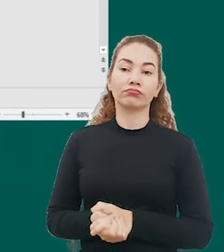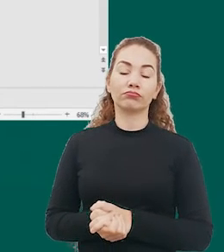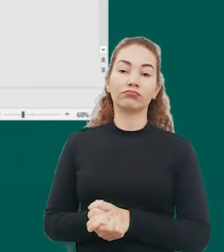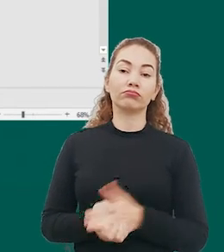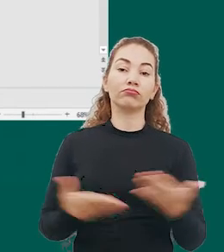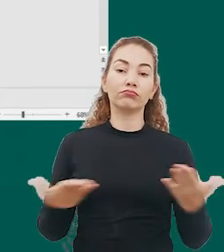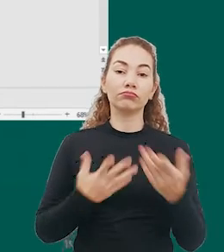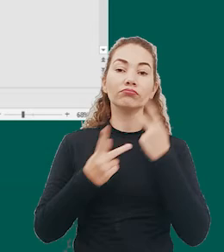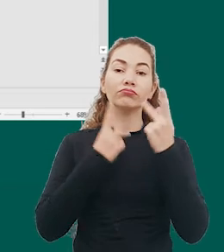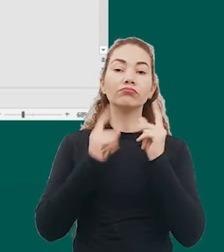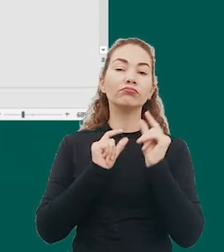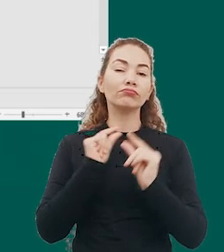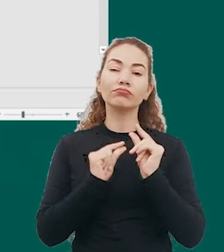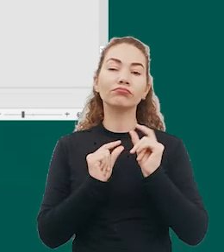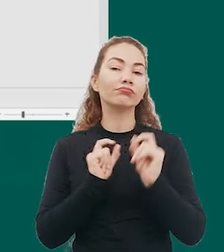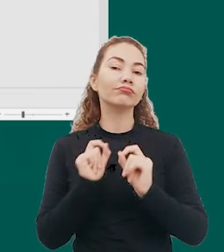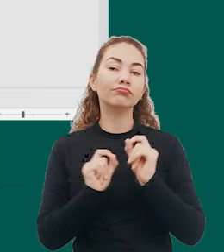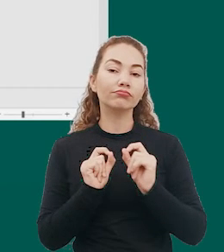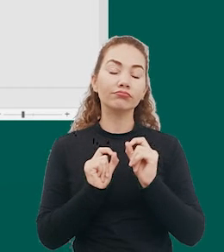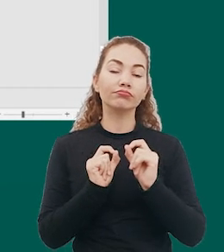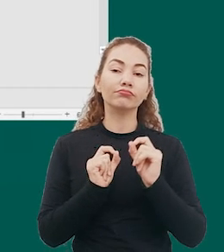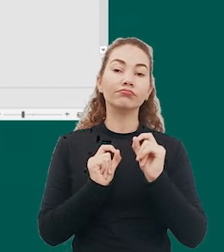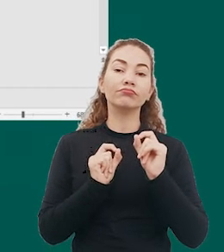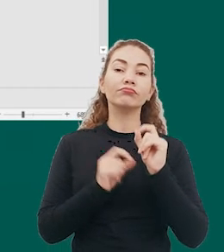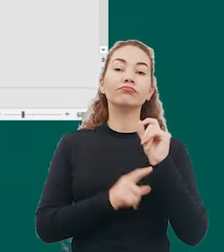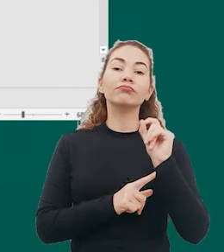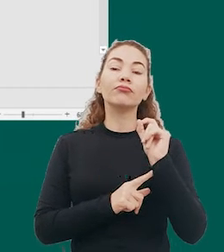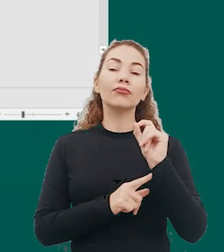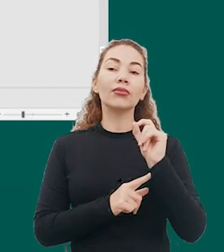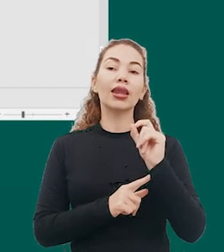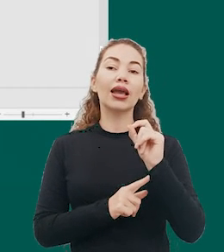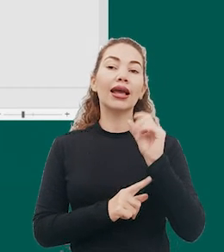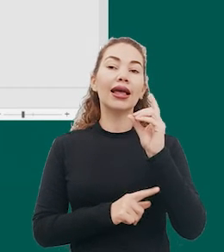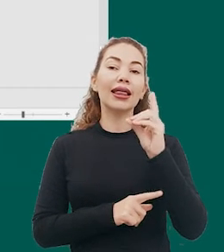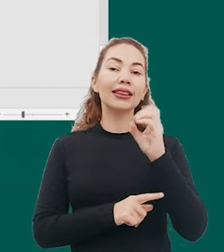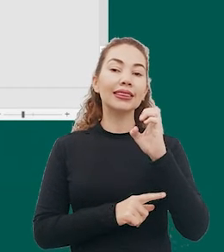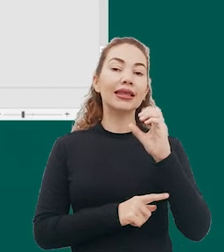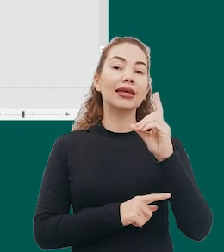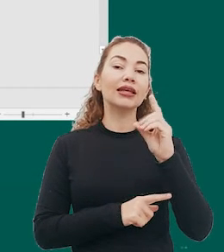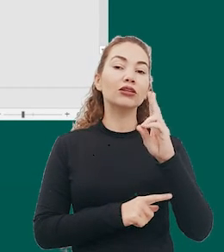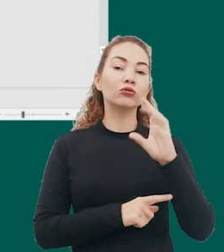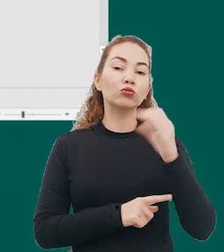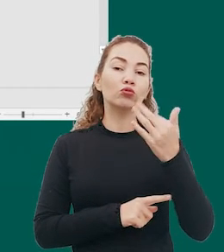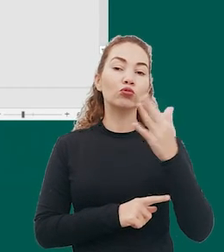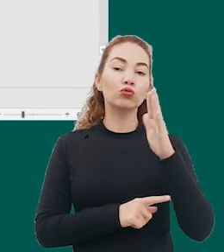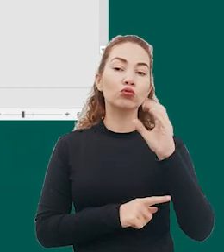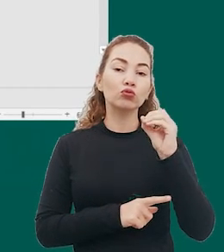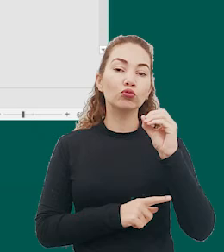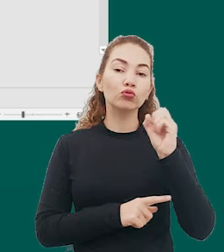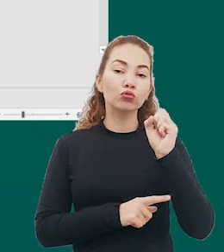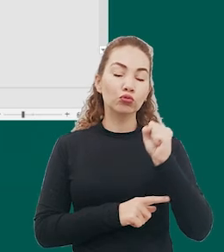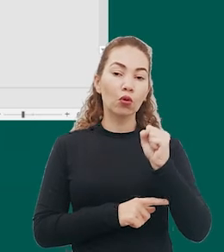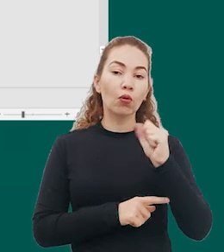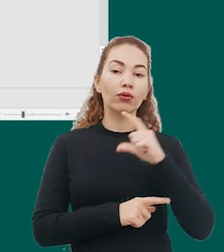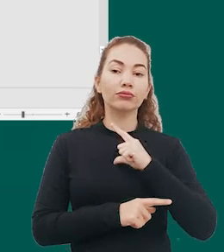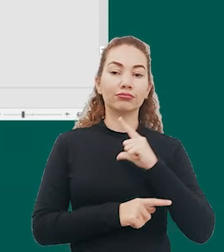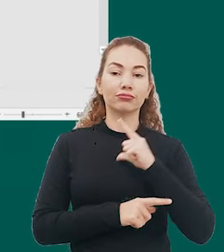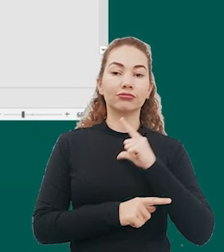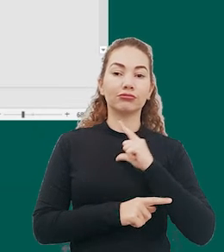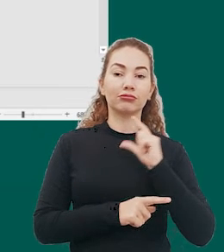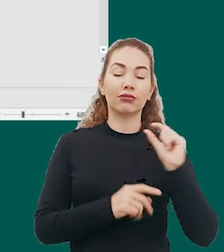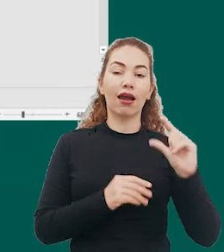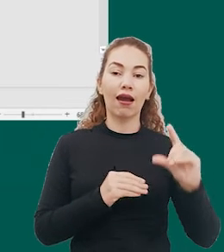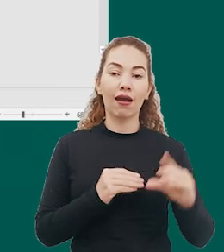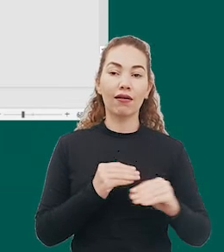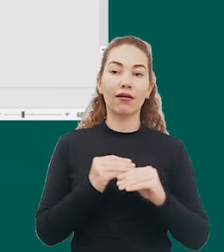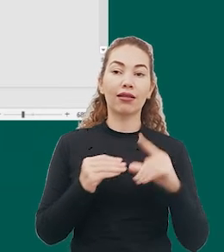Vamos falar um pouquinho agora sobre as deduções possíveis. As deduções, pessoal, nós temos a nossa